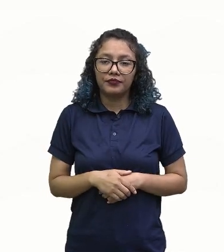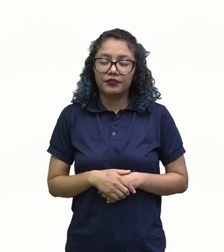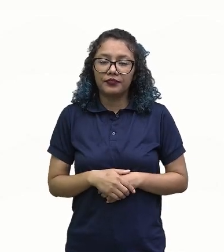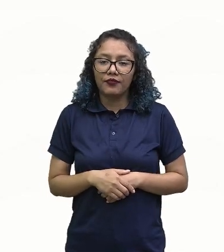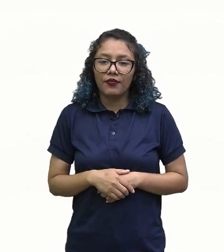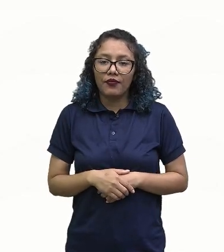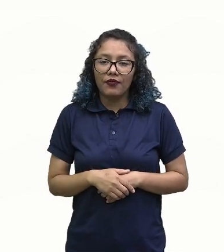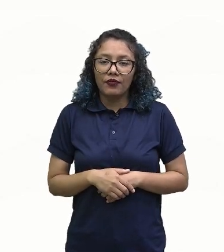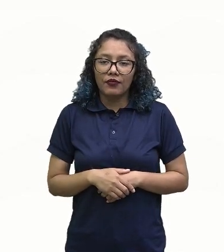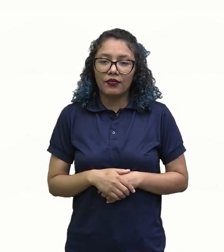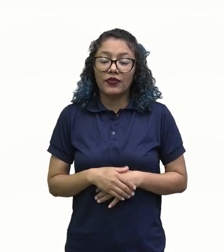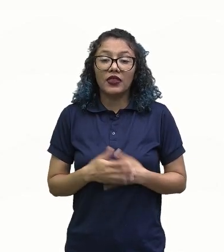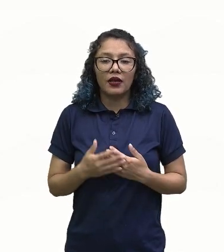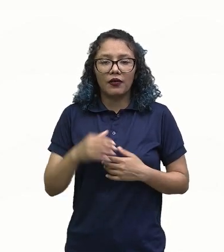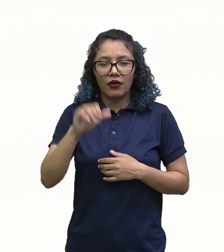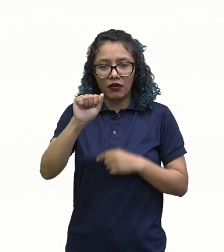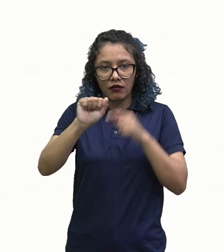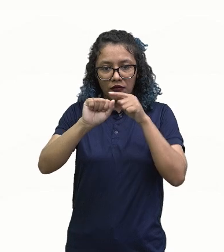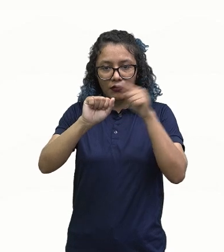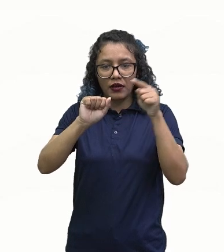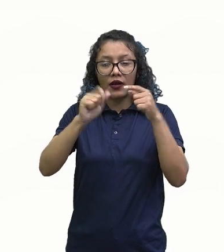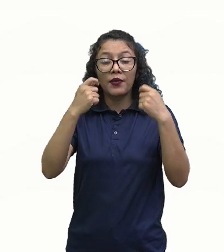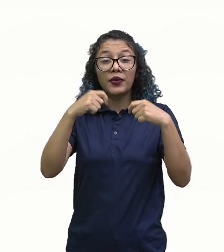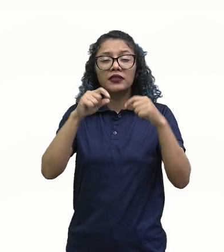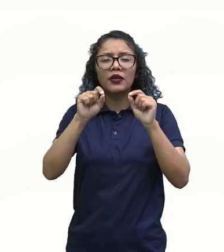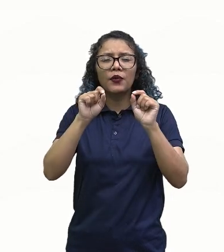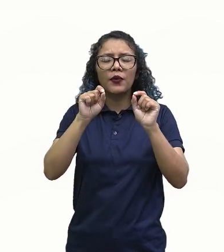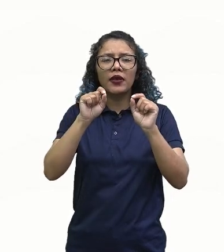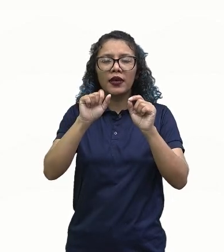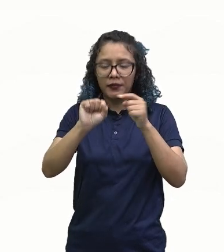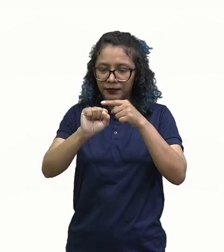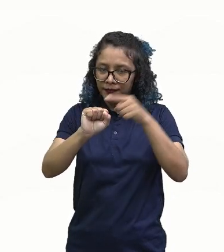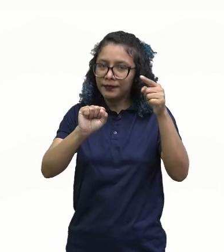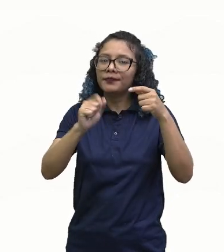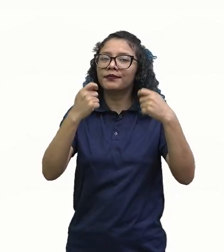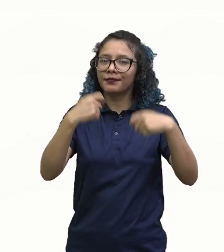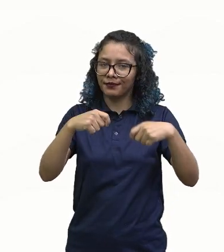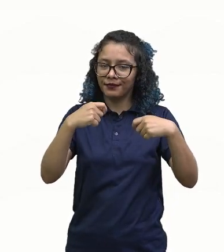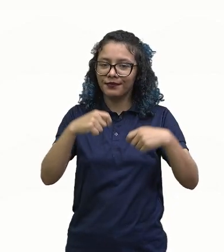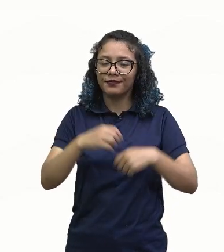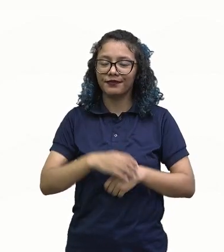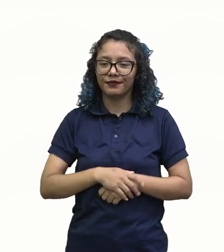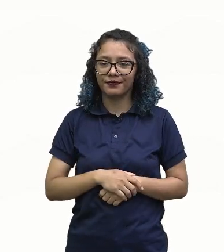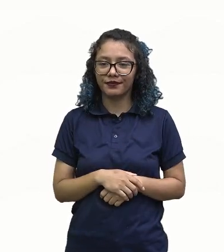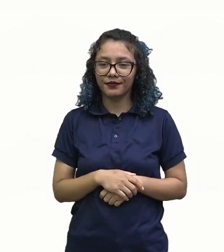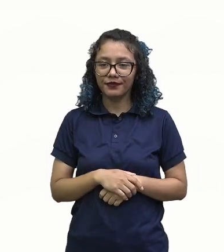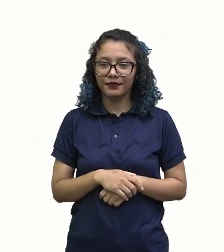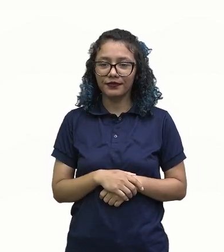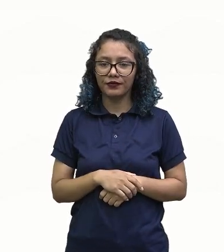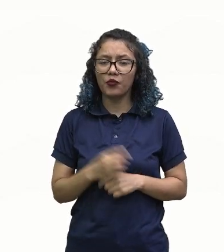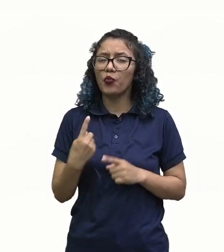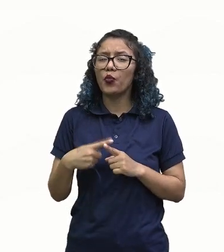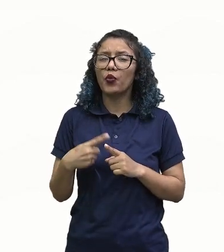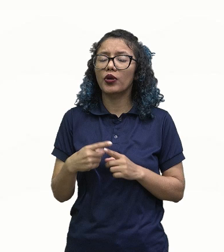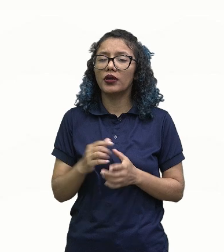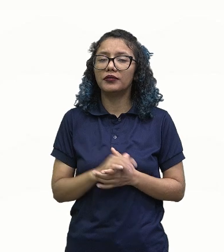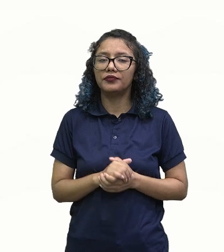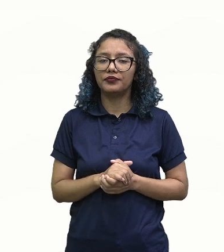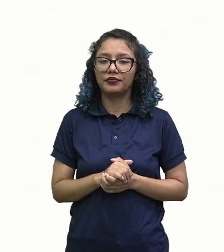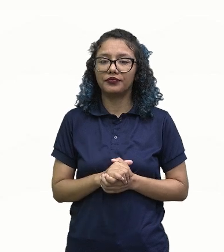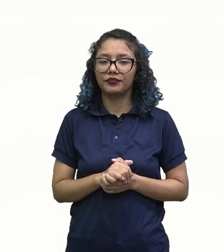aqui? Nesse A, precisa vir com o acento grave, certo? Porque ele está